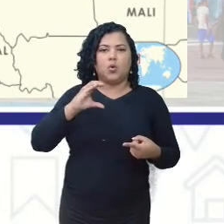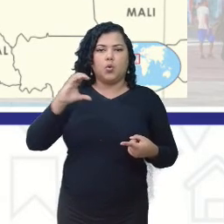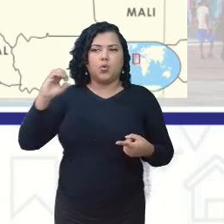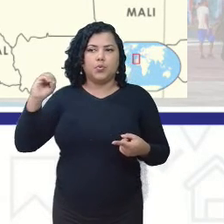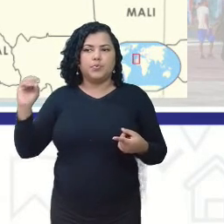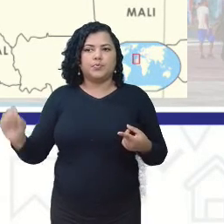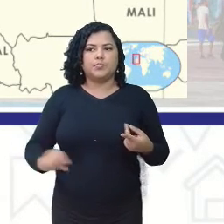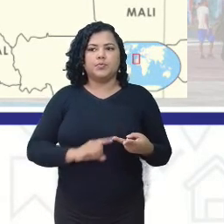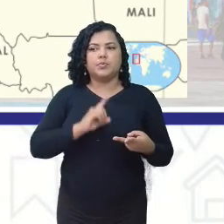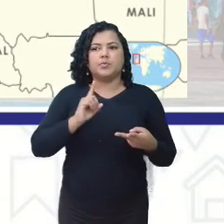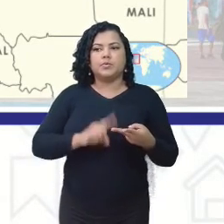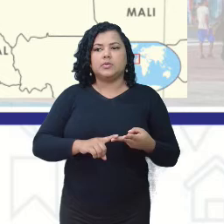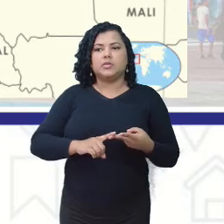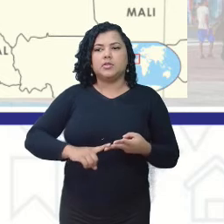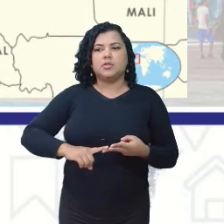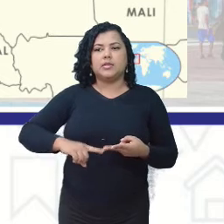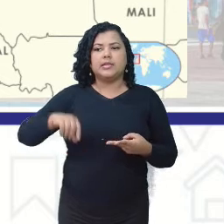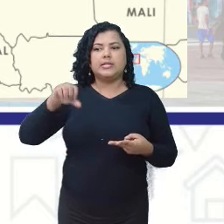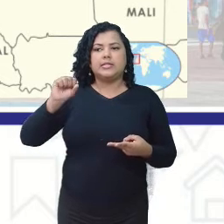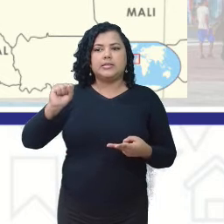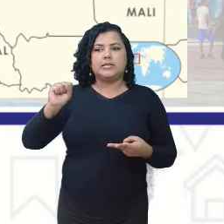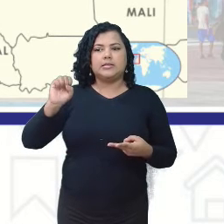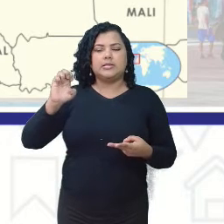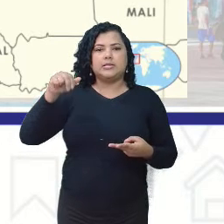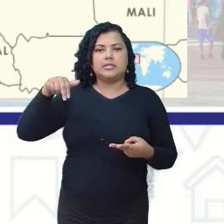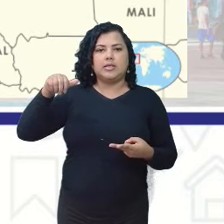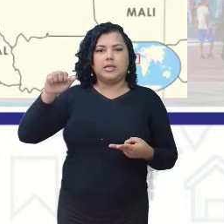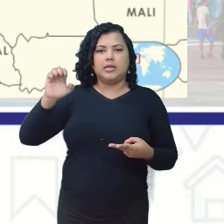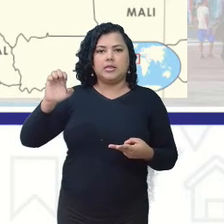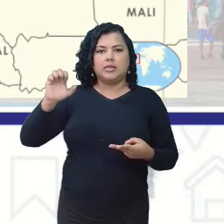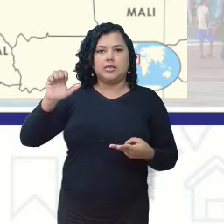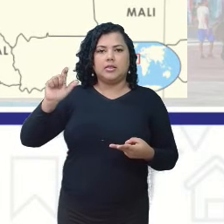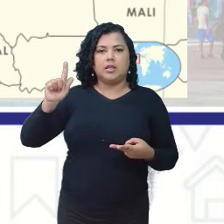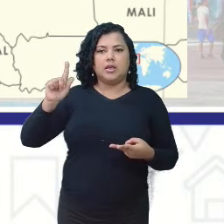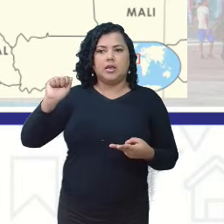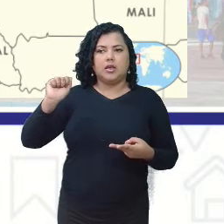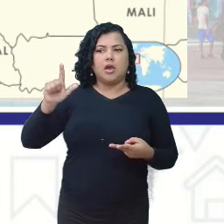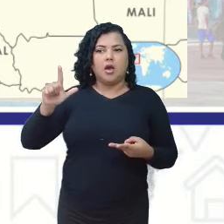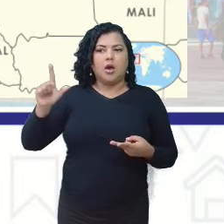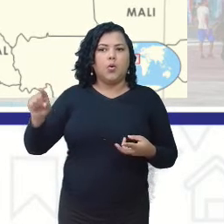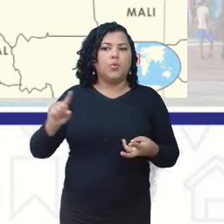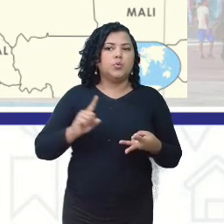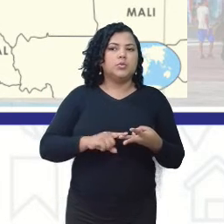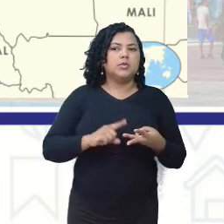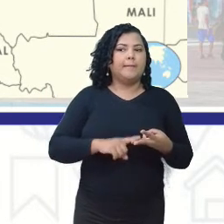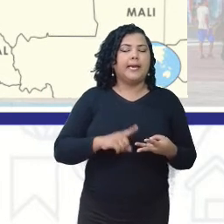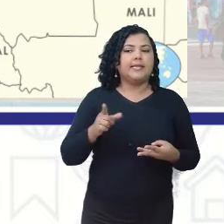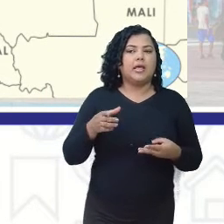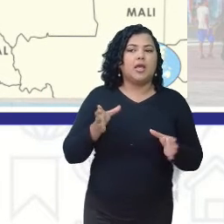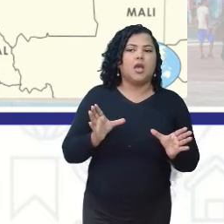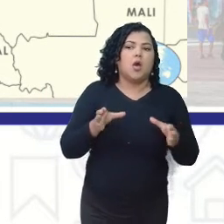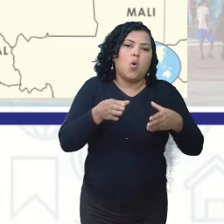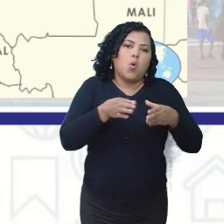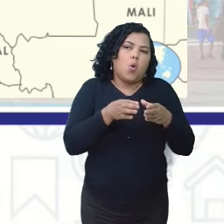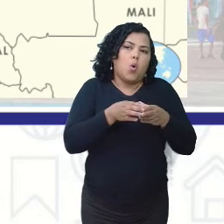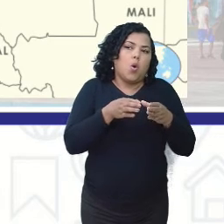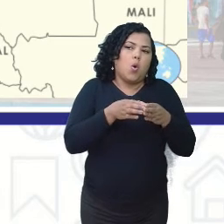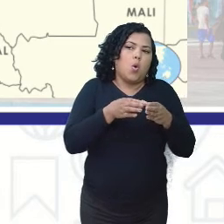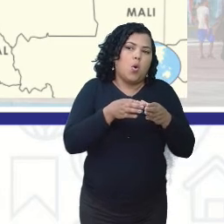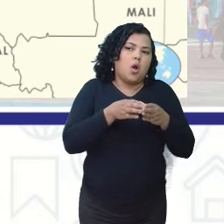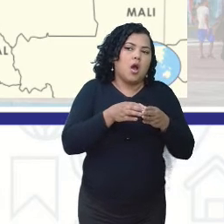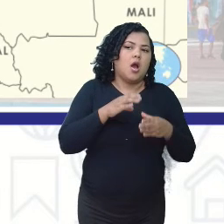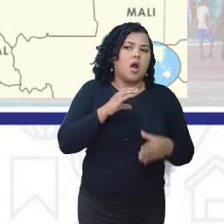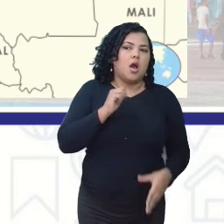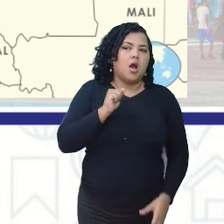né? E aqui, o que é que nós temos? Os arquipélagos aqui, ó, de Cabo Verde, Ilhas